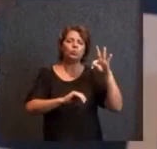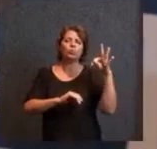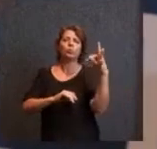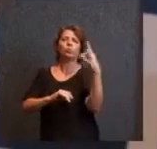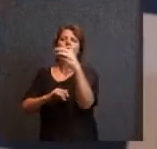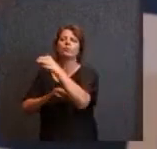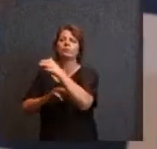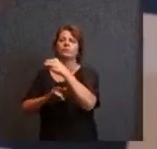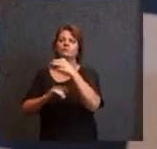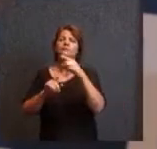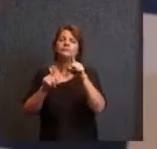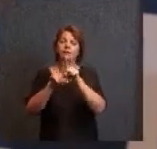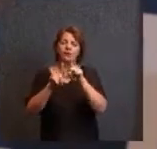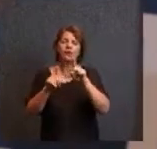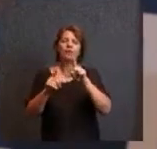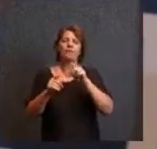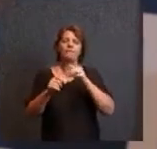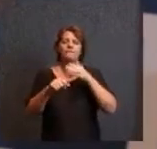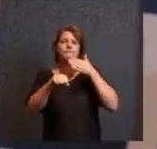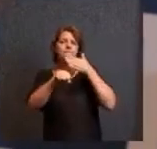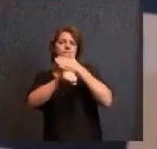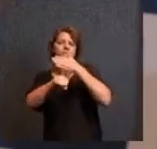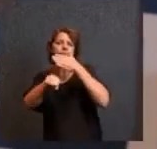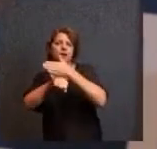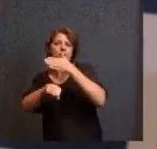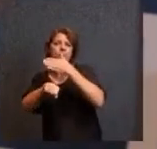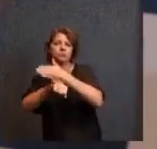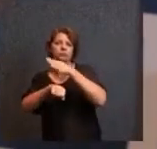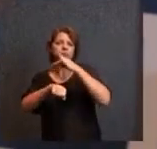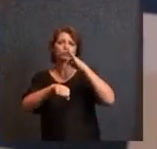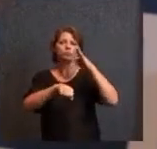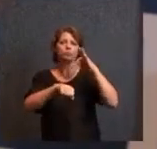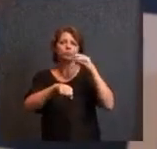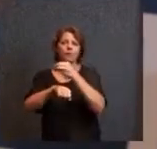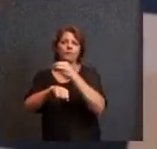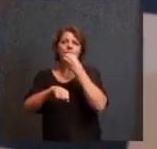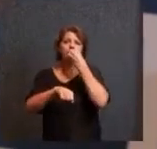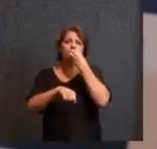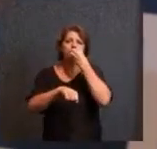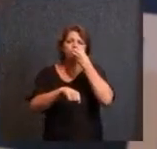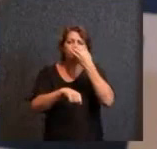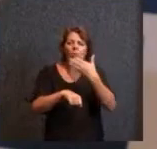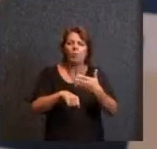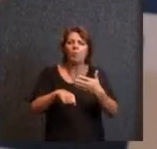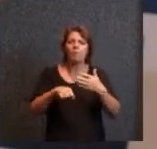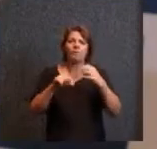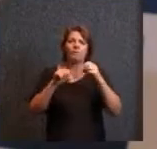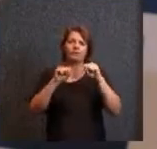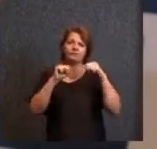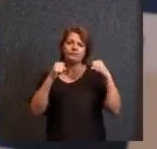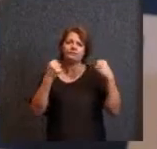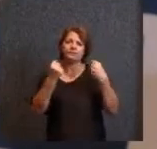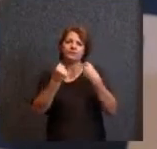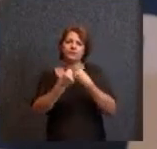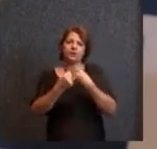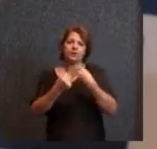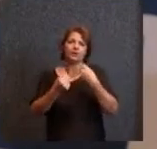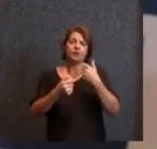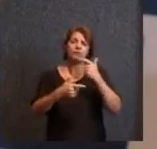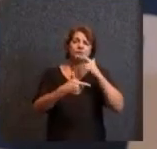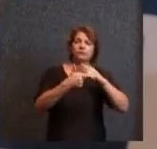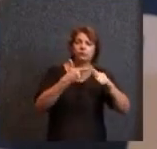que, como nós, participamos de todos os bons momentos, dos maus momentos, das